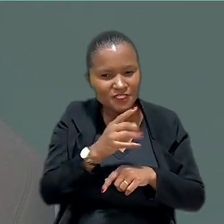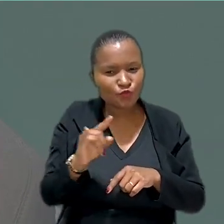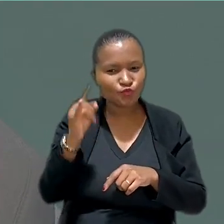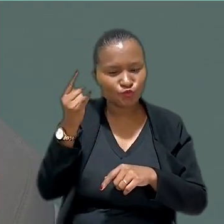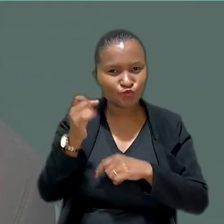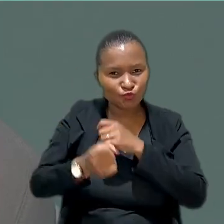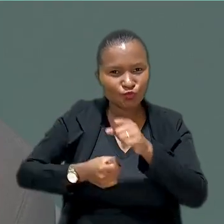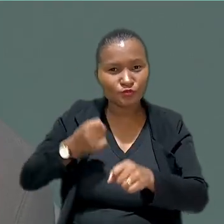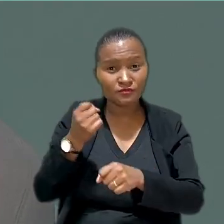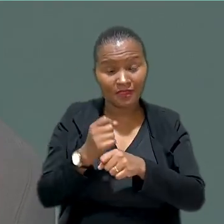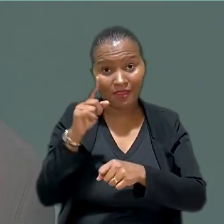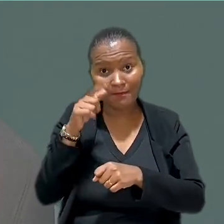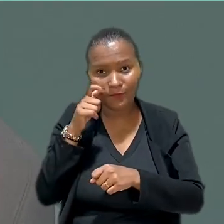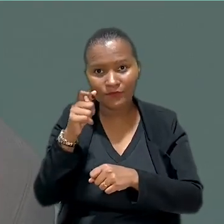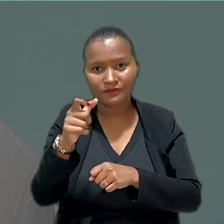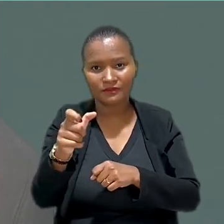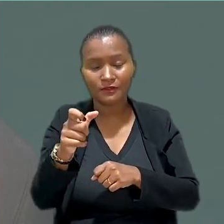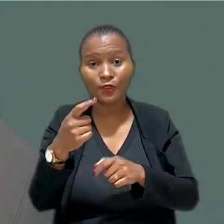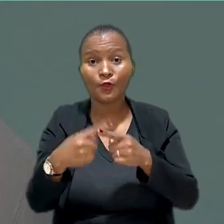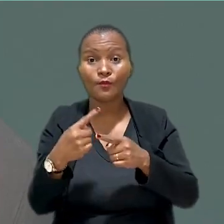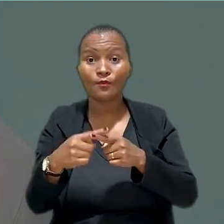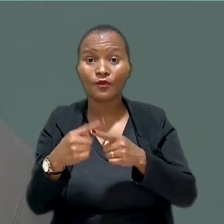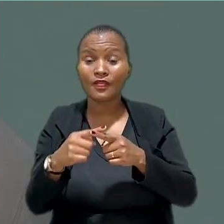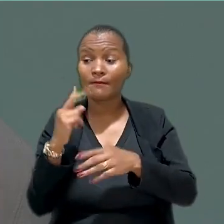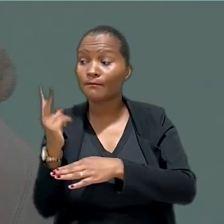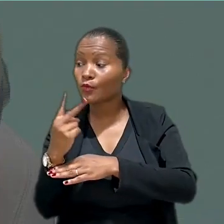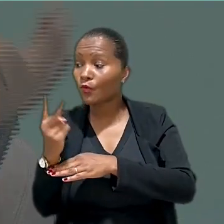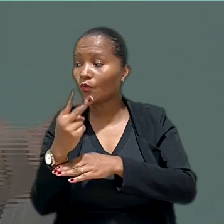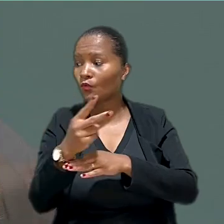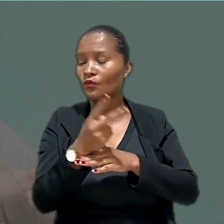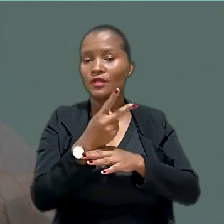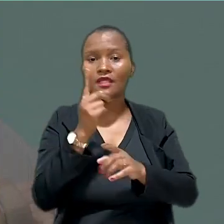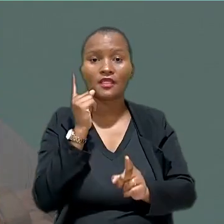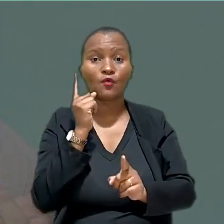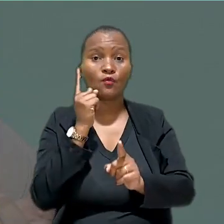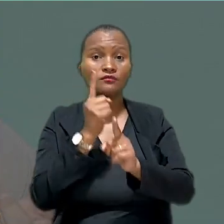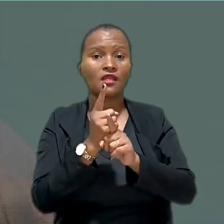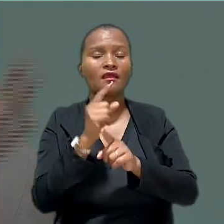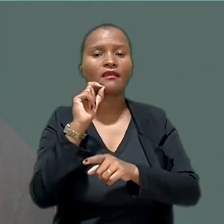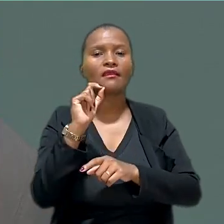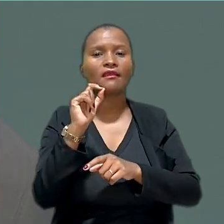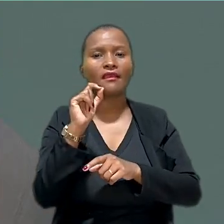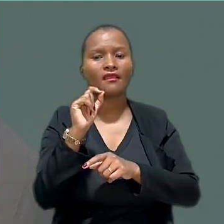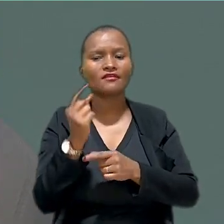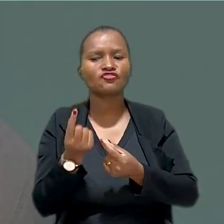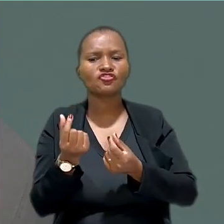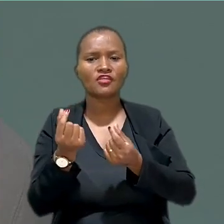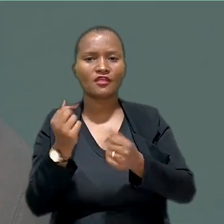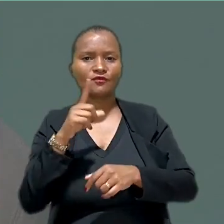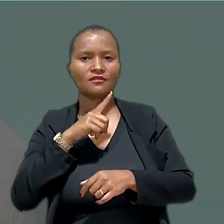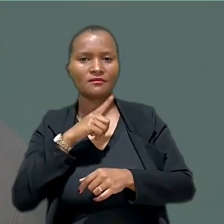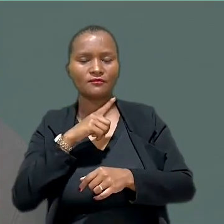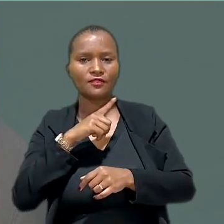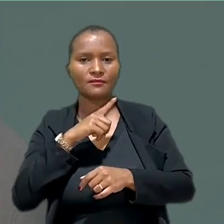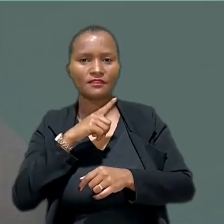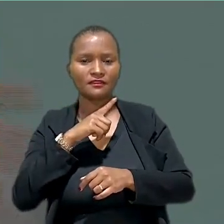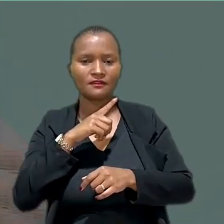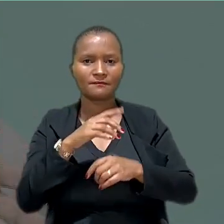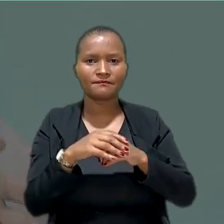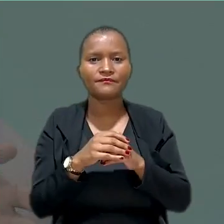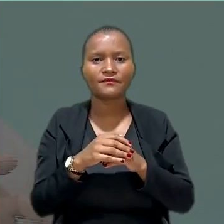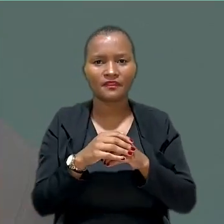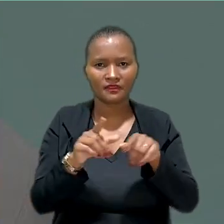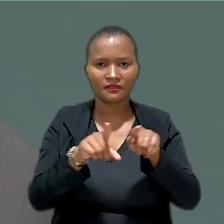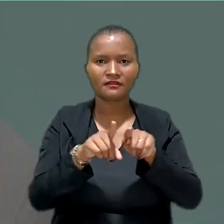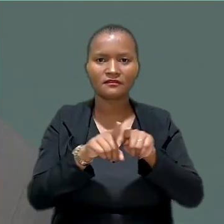anos. Essa ferramenta é muito interessante, porque ela procura encontrar o titular do dinheiro. Veja, aqui é o inverso da execução, mas